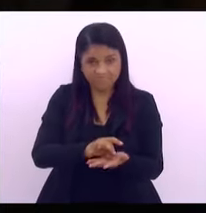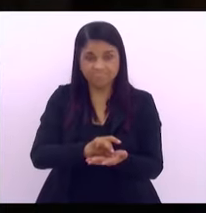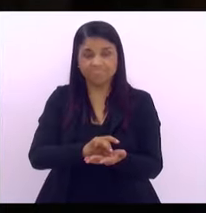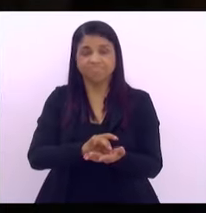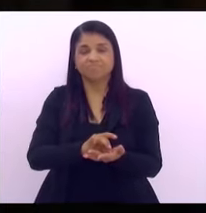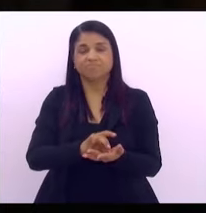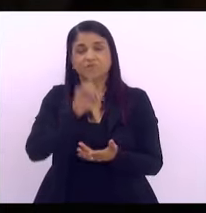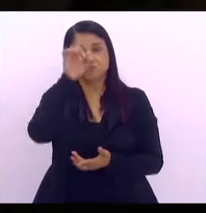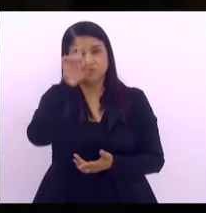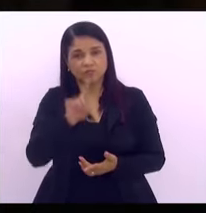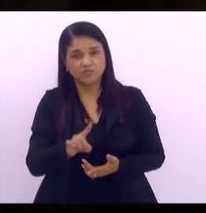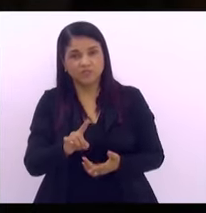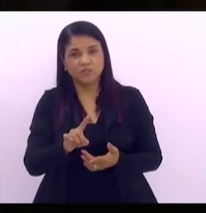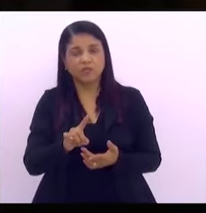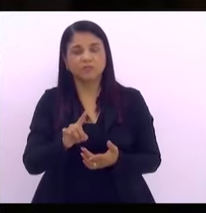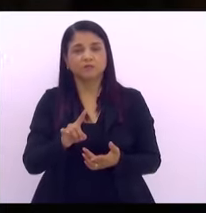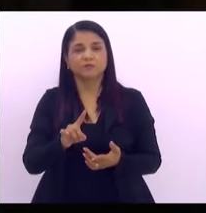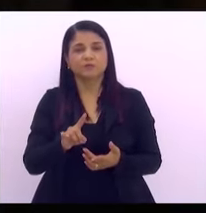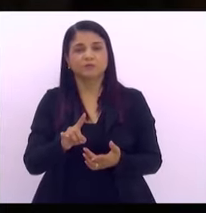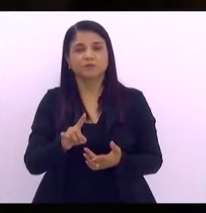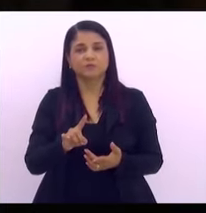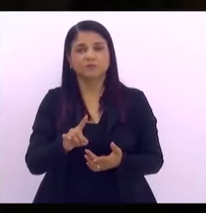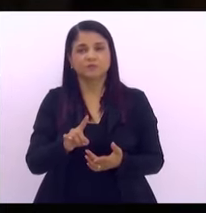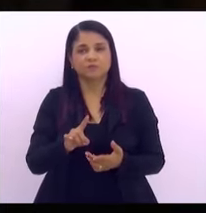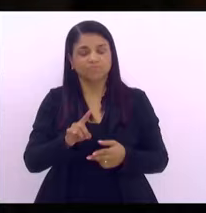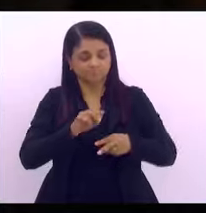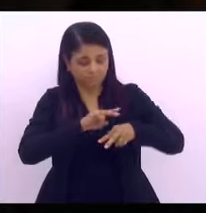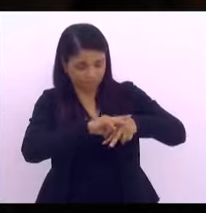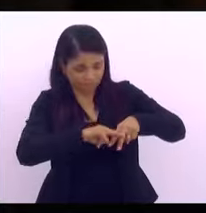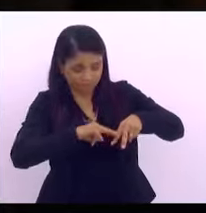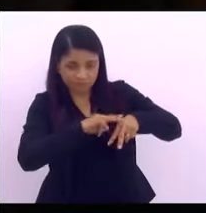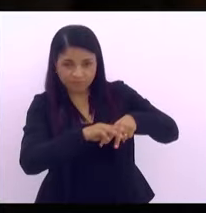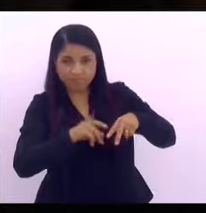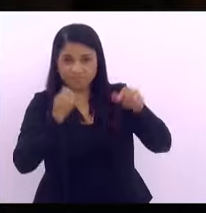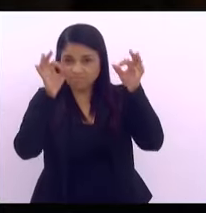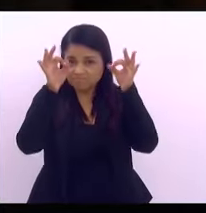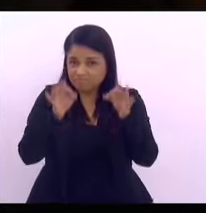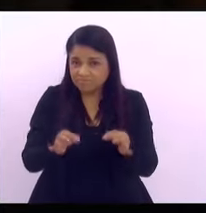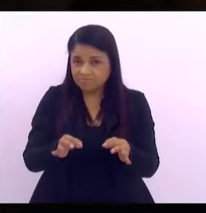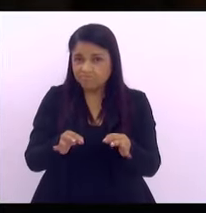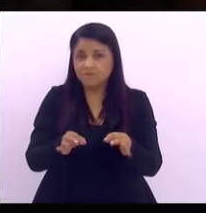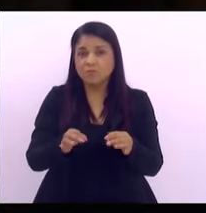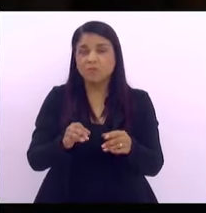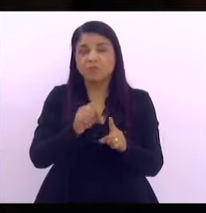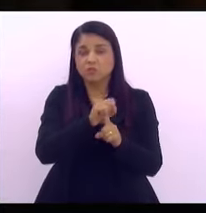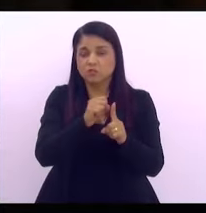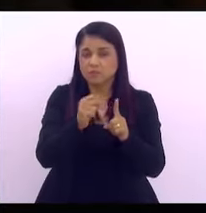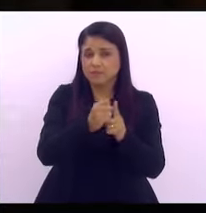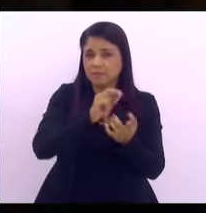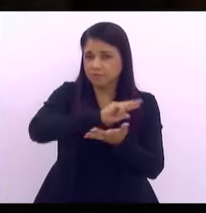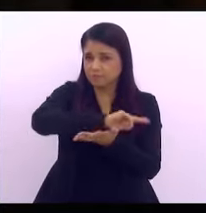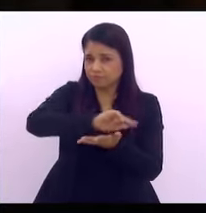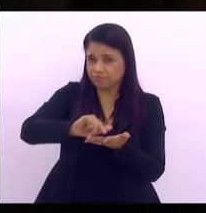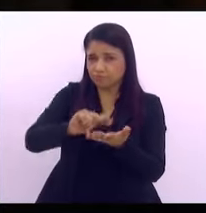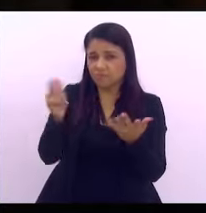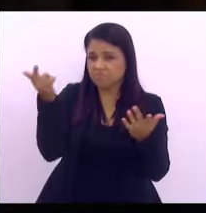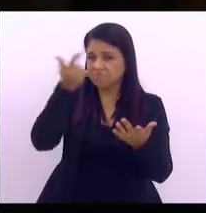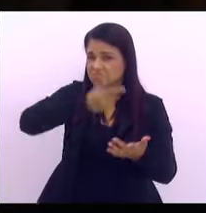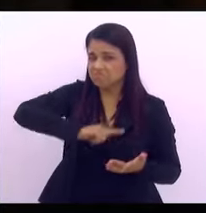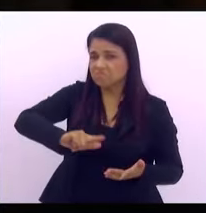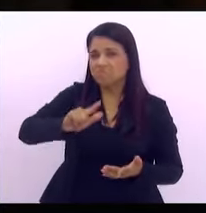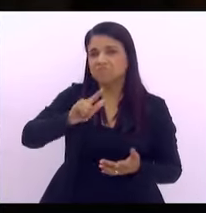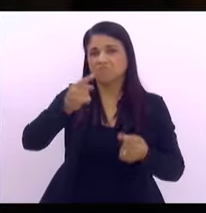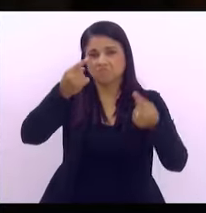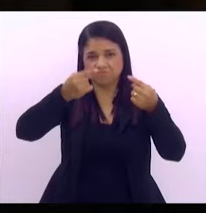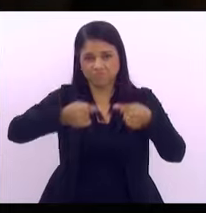o direito de autodeterminação do seu gênero e que uma sociedade mais plural vai vencer essa disputa. A